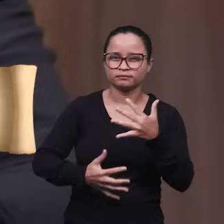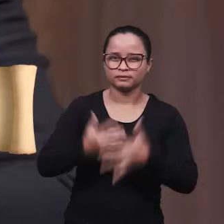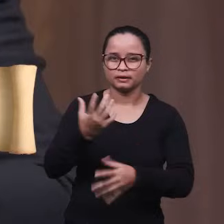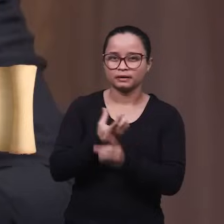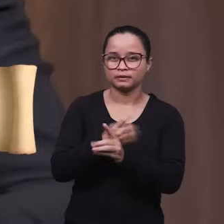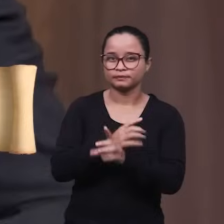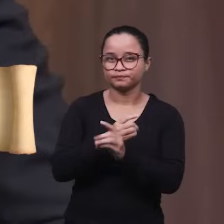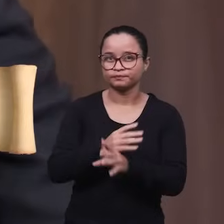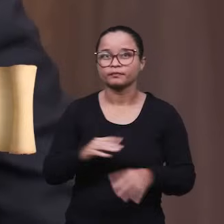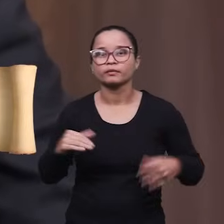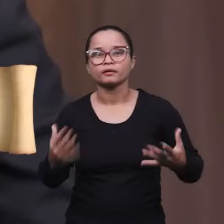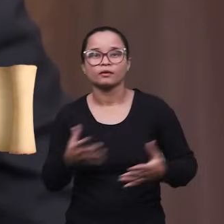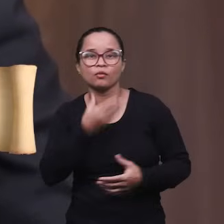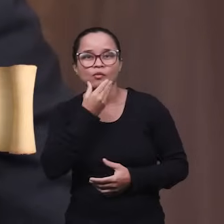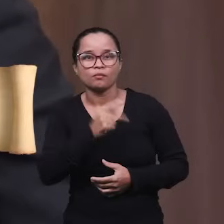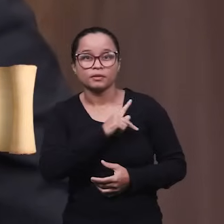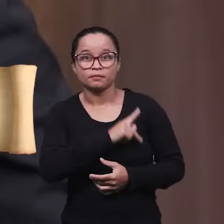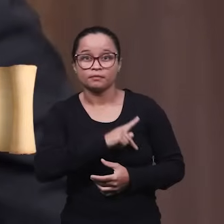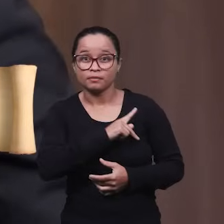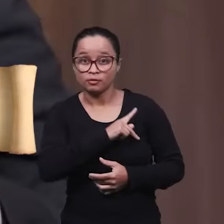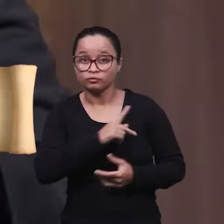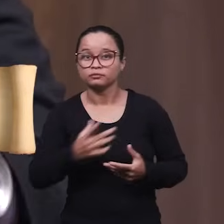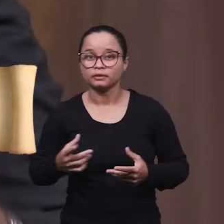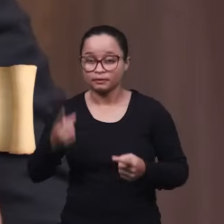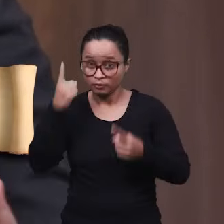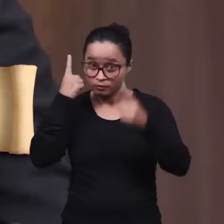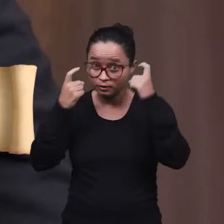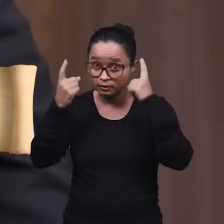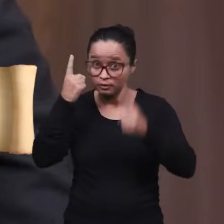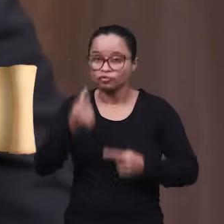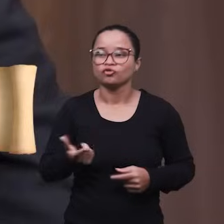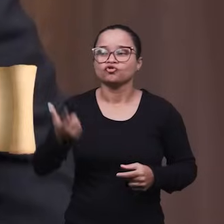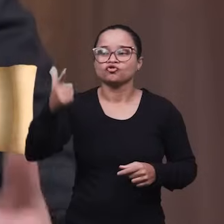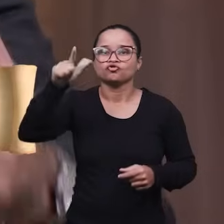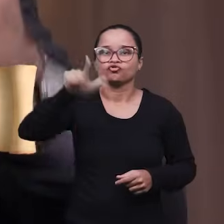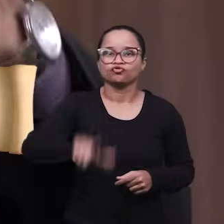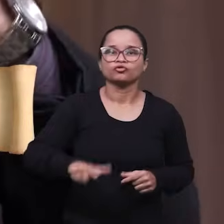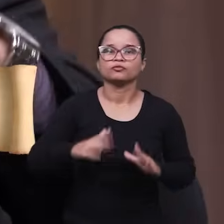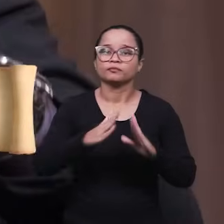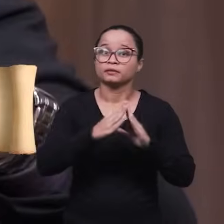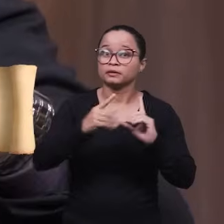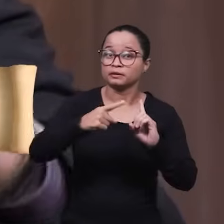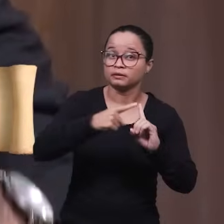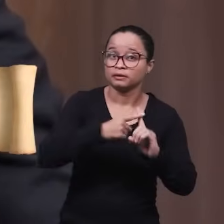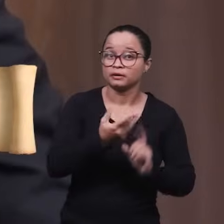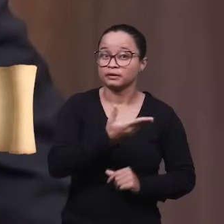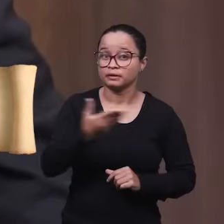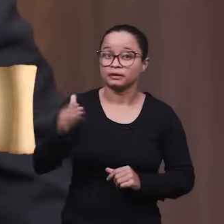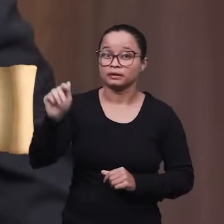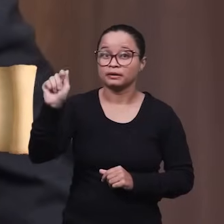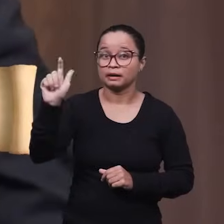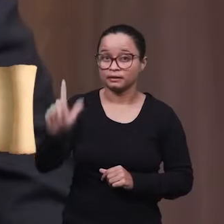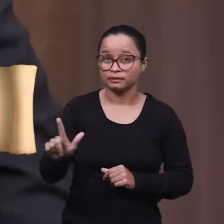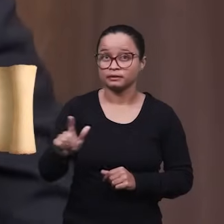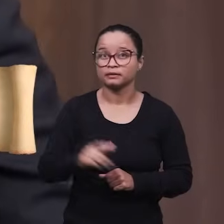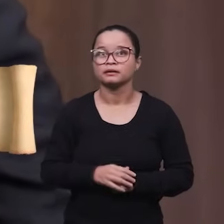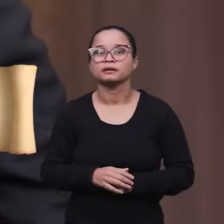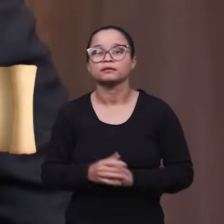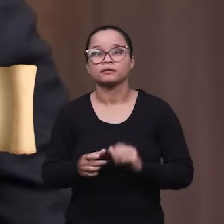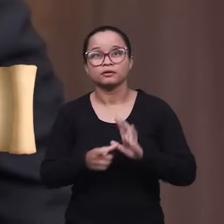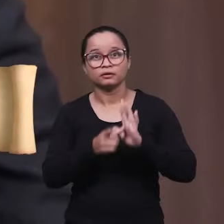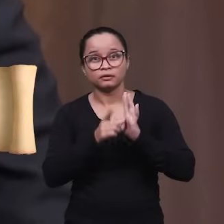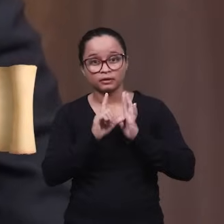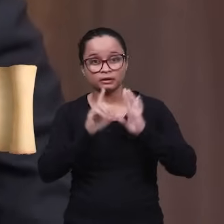doutrinárias. Então, Paulo ele se preocupou em passar novamente pelas igrejas da Galácia, que foram